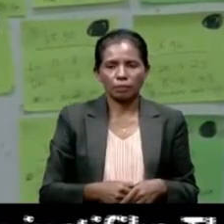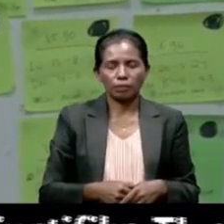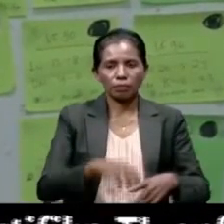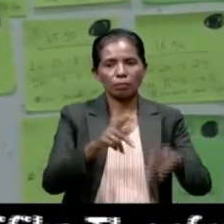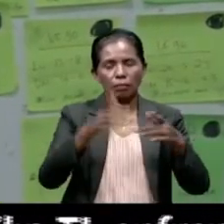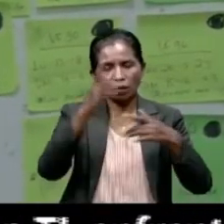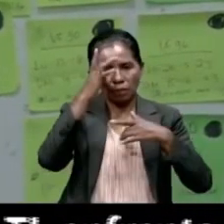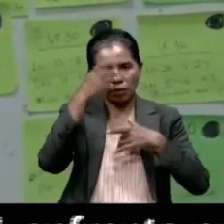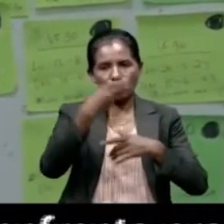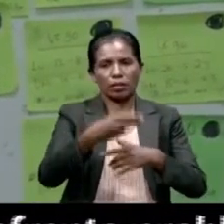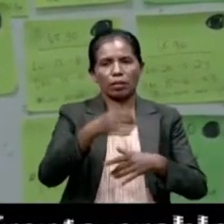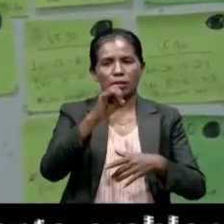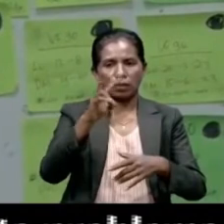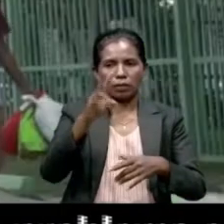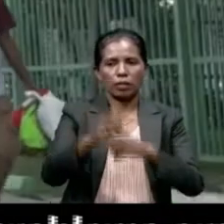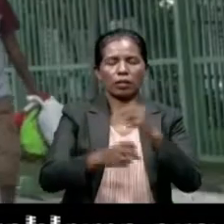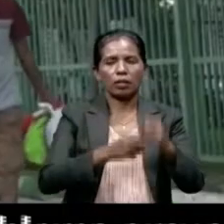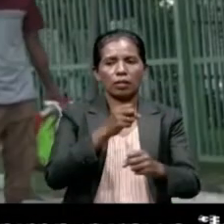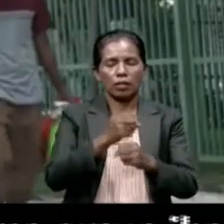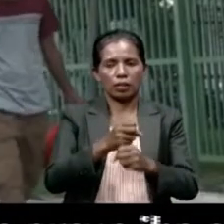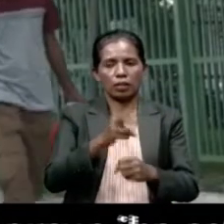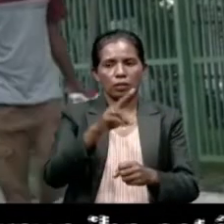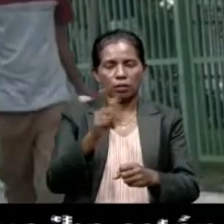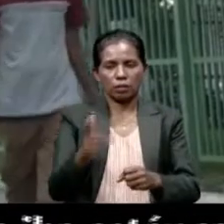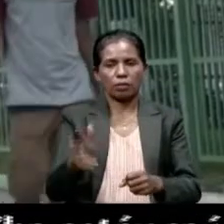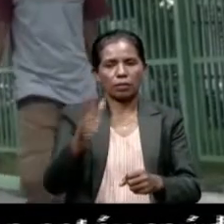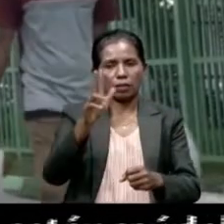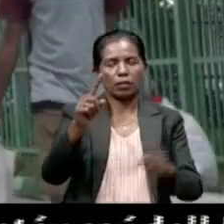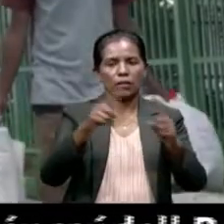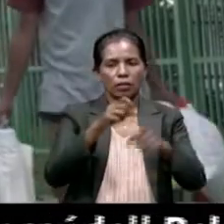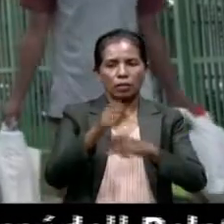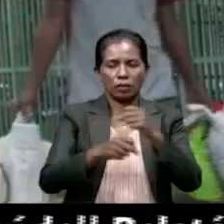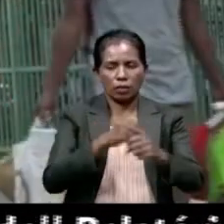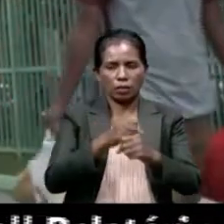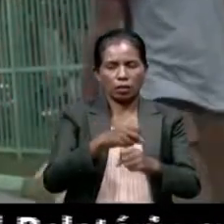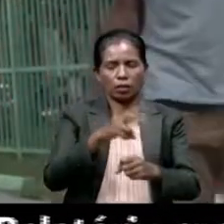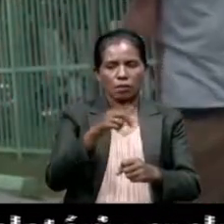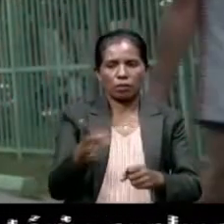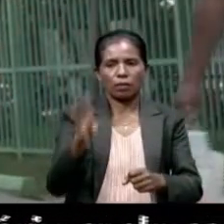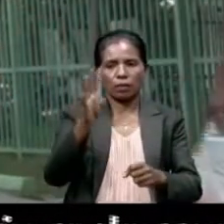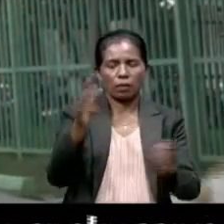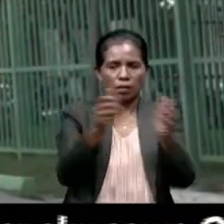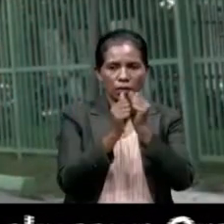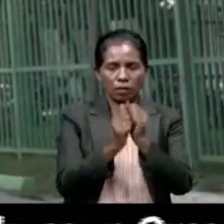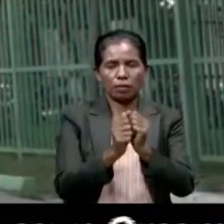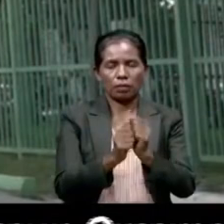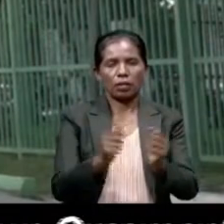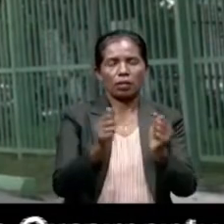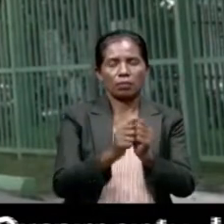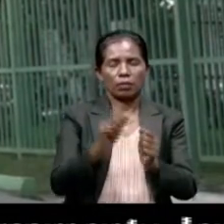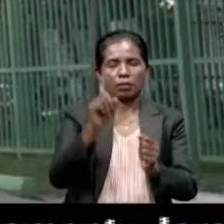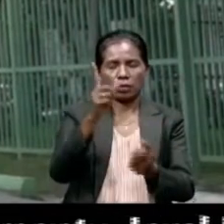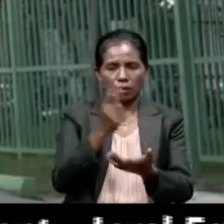paciente vírus HIV sida tinen rihun rua ruanulo resin tolu to tinen rihun rua ruanulo resin hat hamutuk nain rihun ida